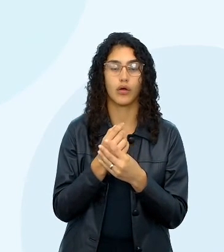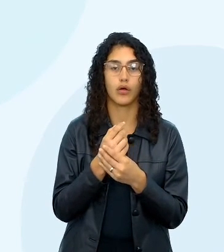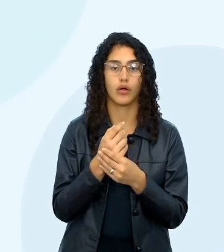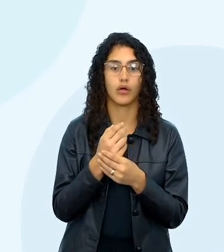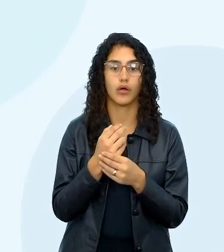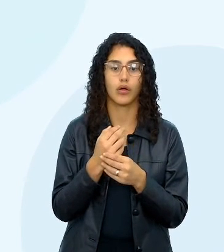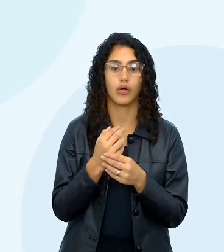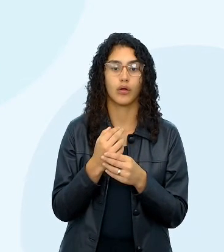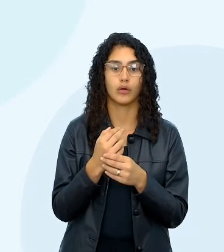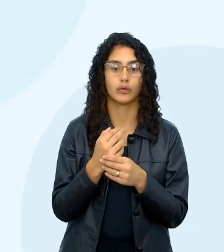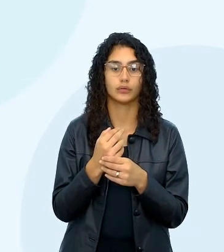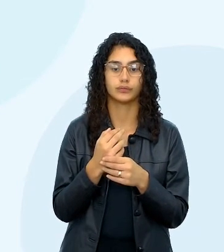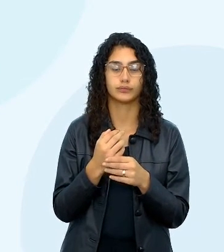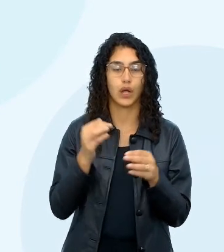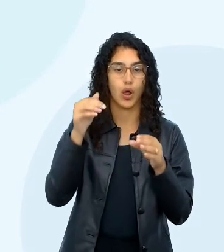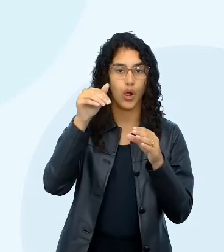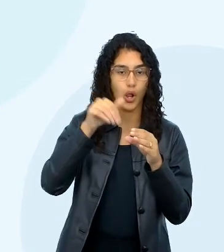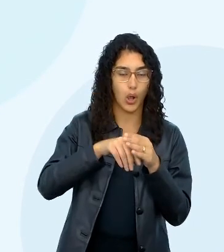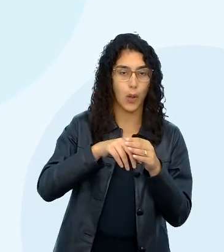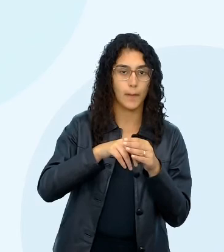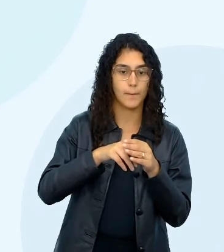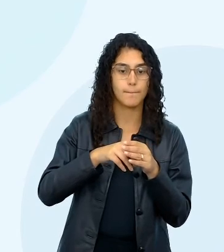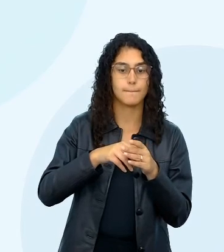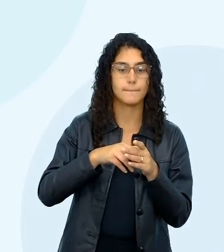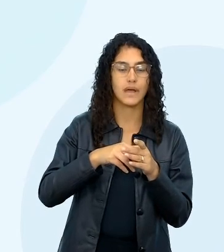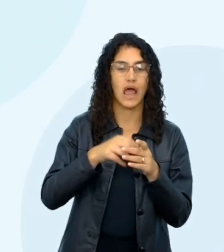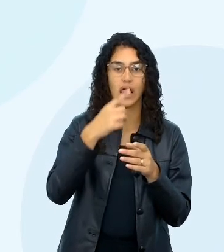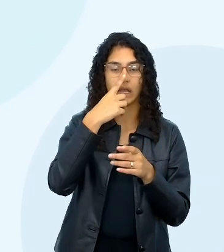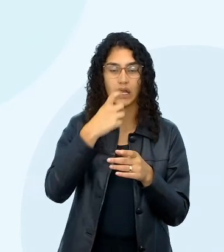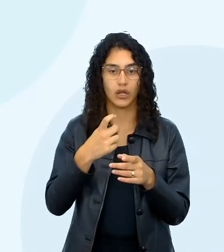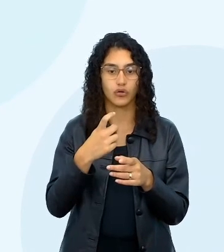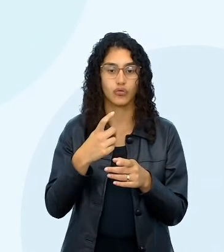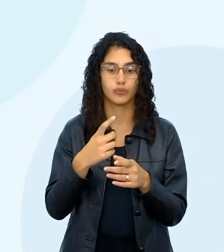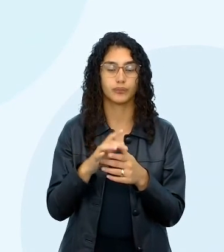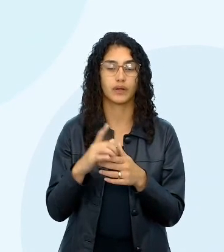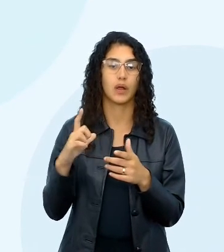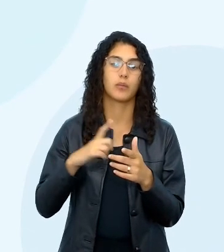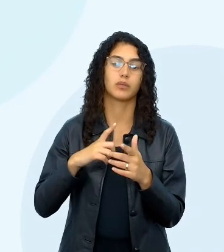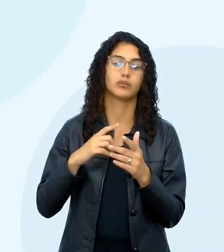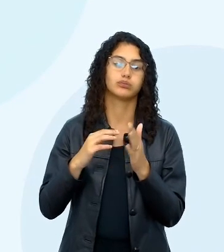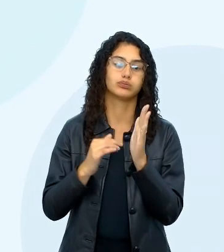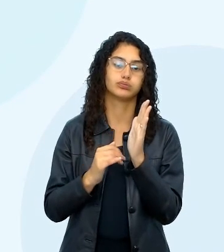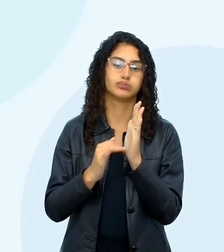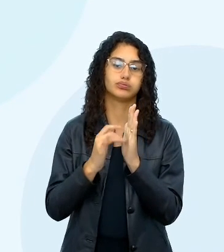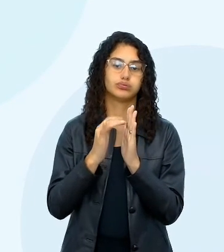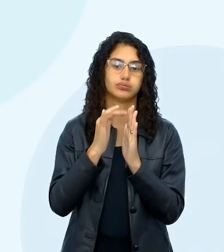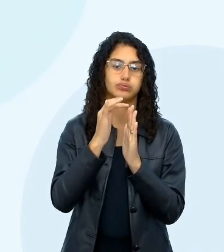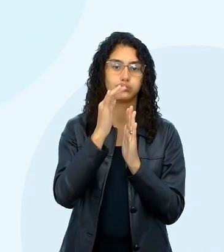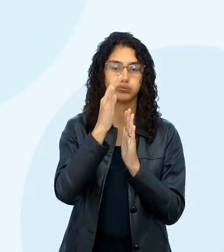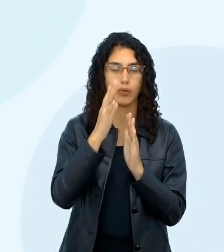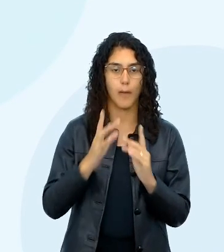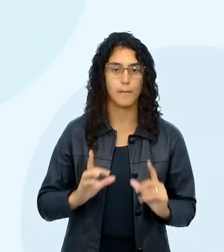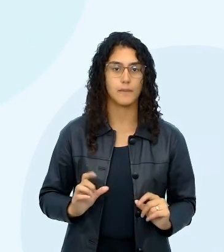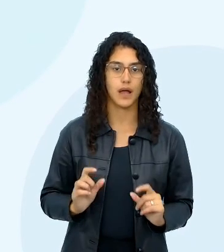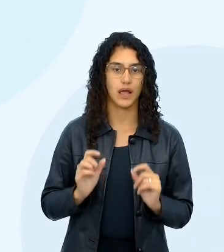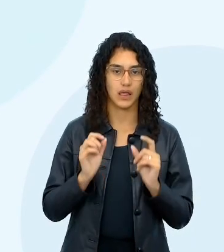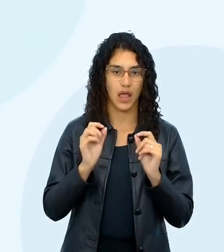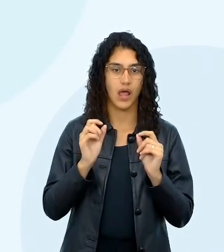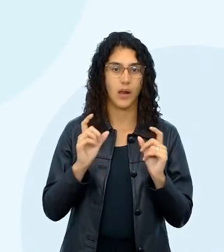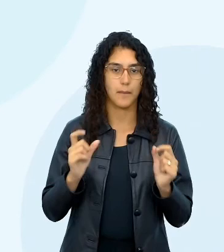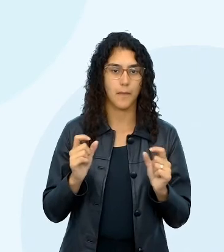adiciona demasiadamente matéria orgânica ali, vai ter uma grande proliferação de bactérias